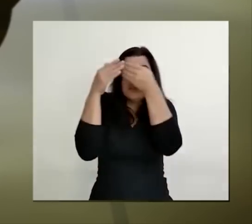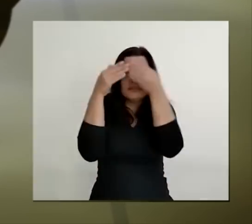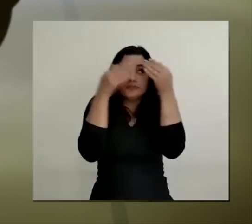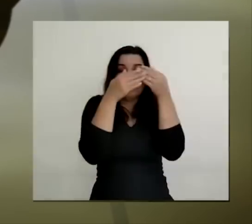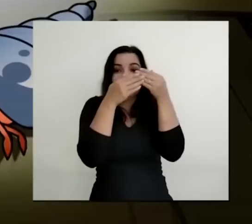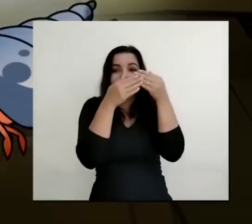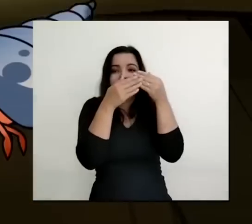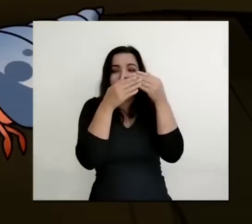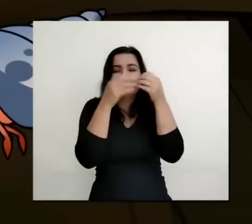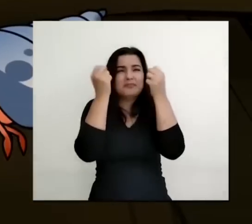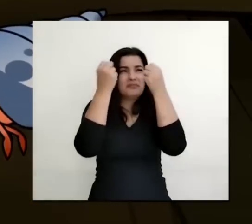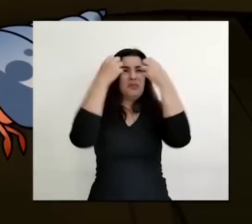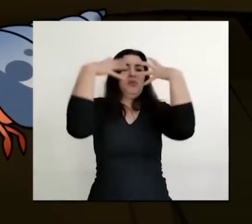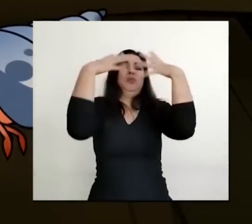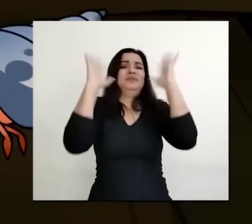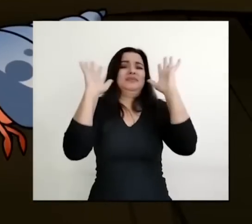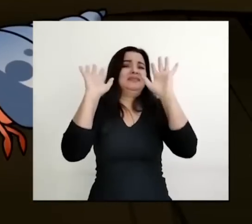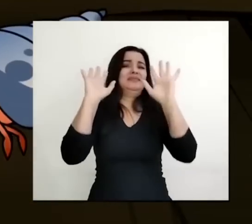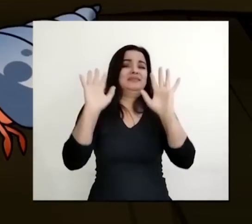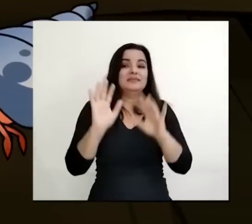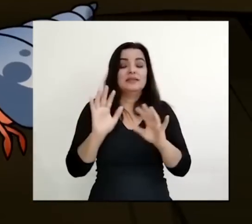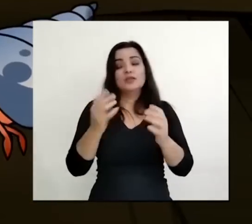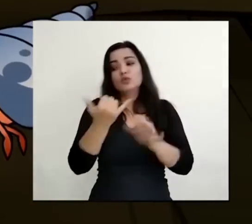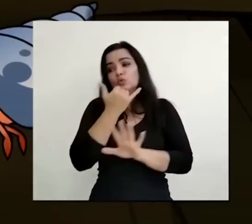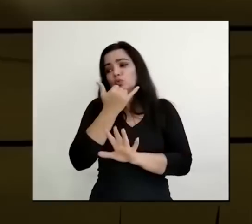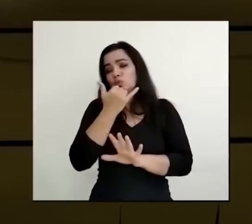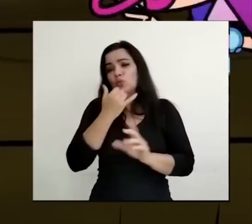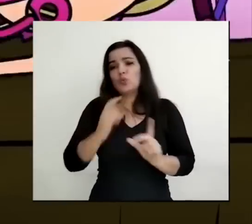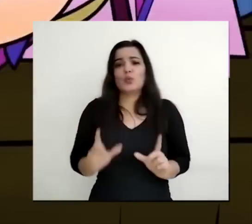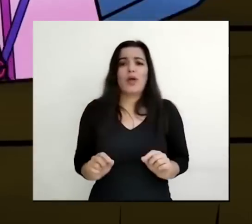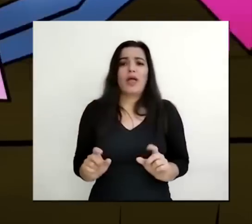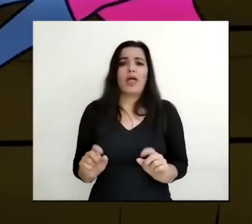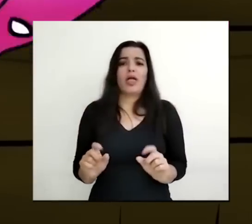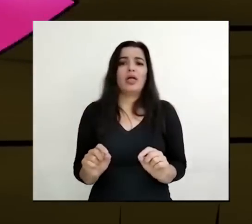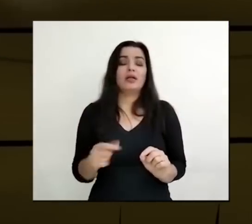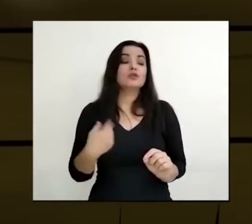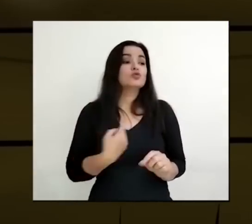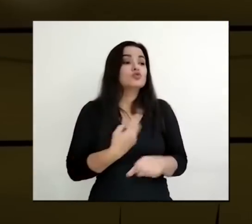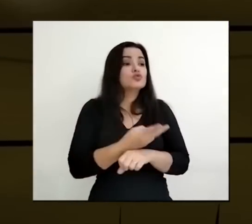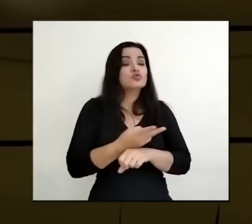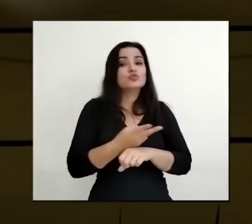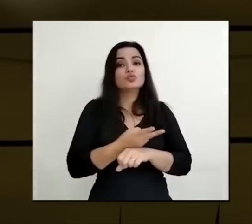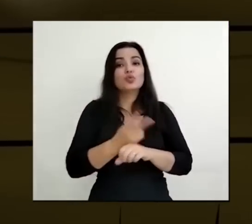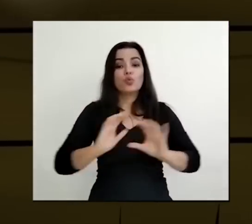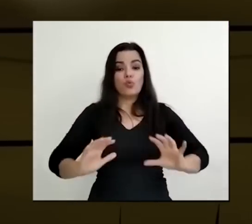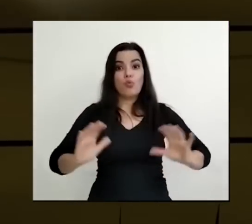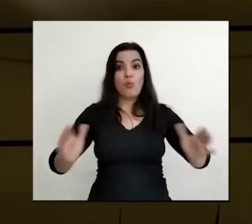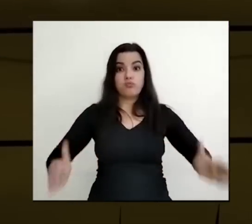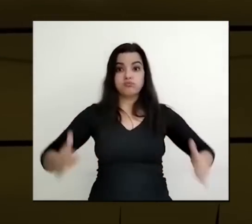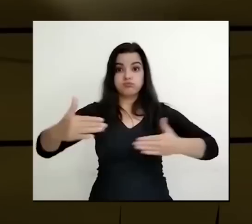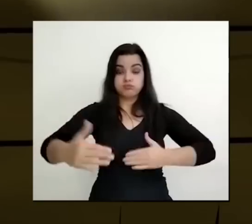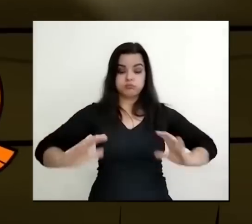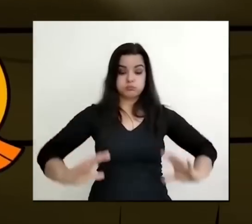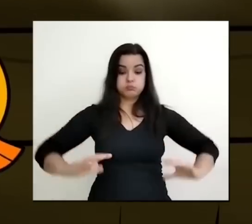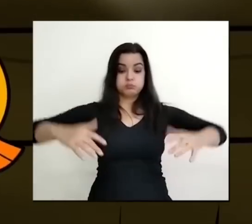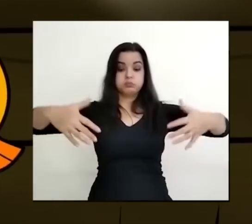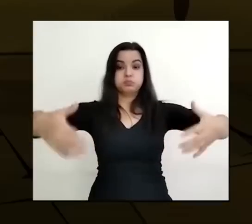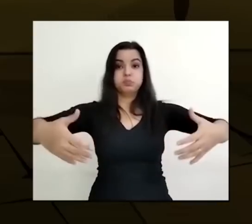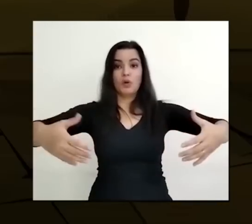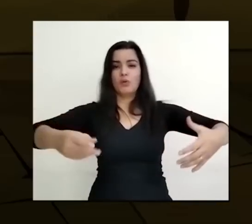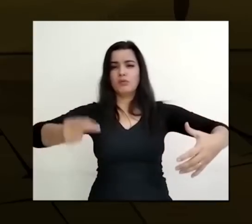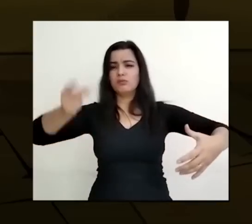Apaguem essa luz! Desculpa, caranguejo eremita. É que nós estamos procurando um baú antigo e não conseguimos